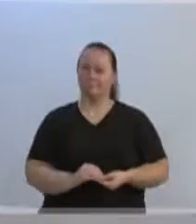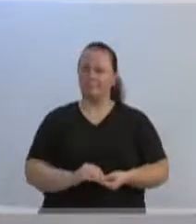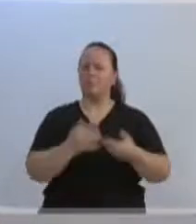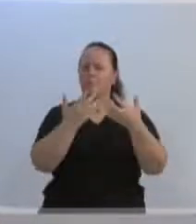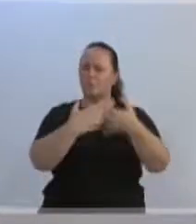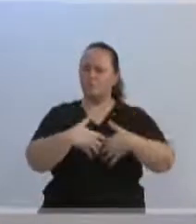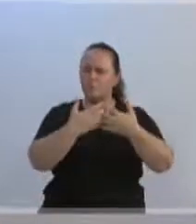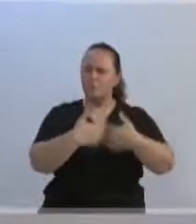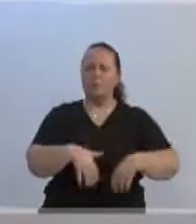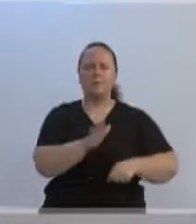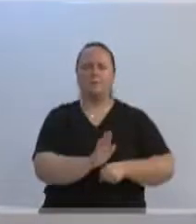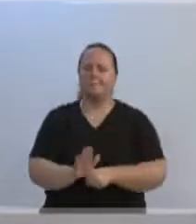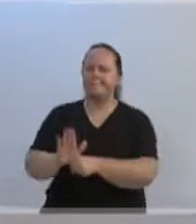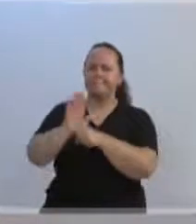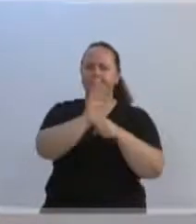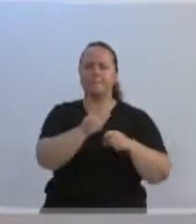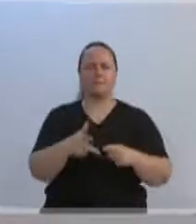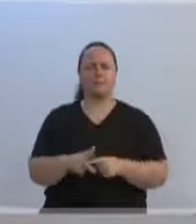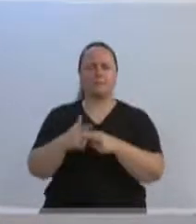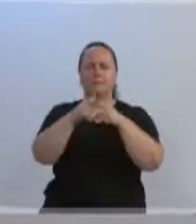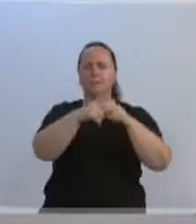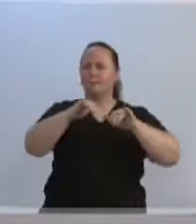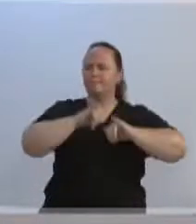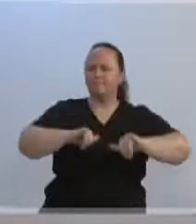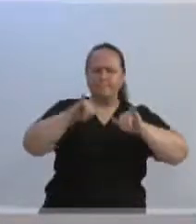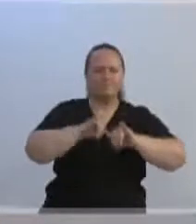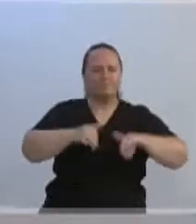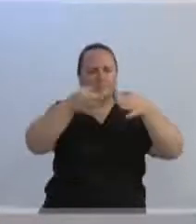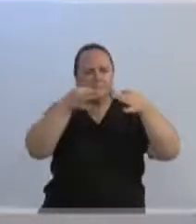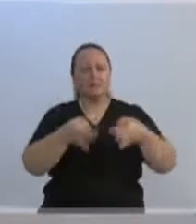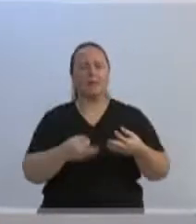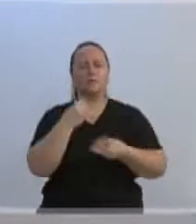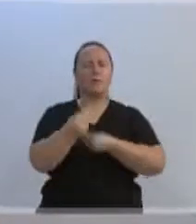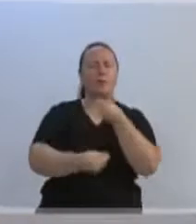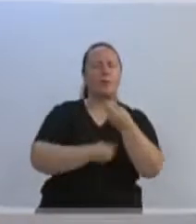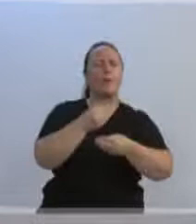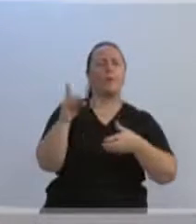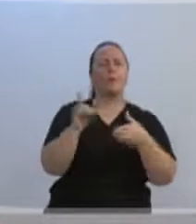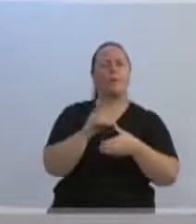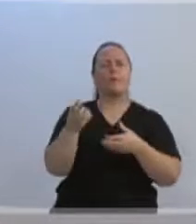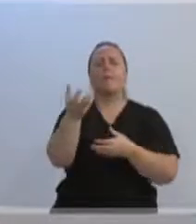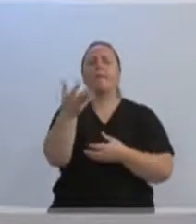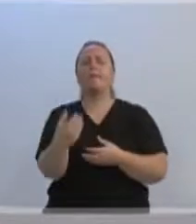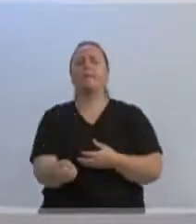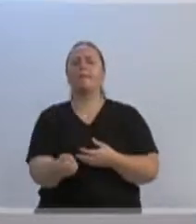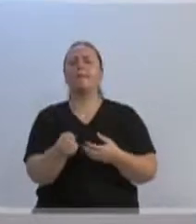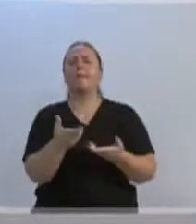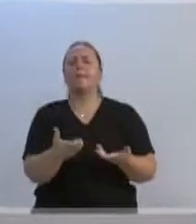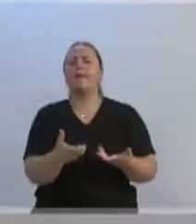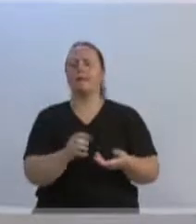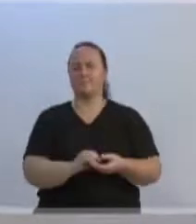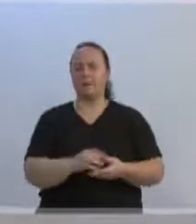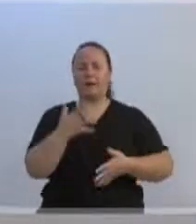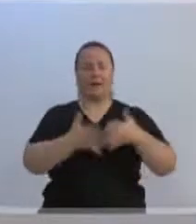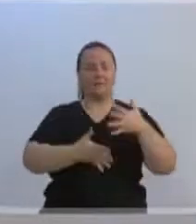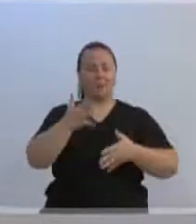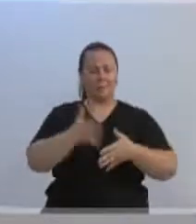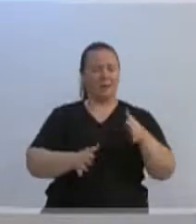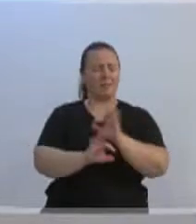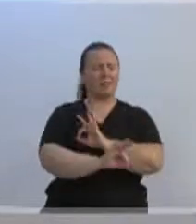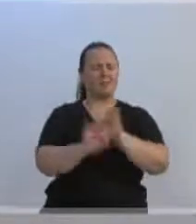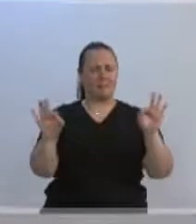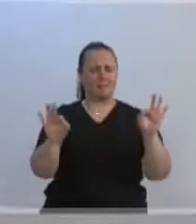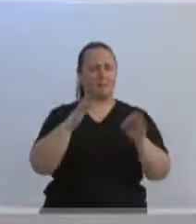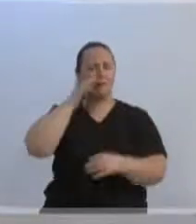ajudando a fiscalizar divulgando de forma correta como funciona quem atenderá aceitando parceiros que ajude e não atrapalhe neste caso quem sabe a